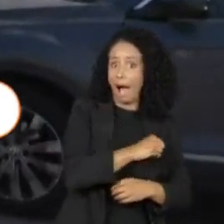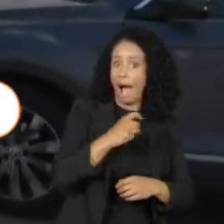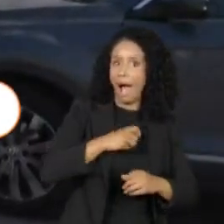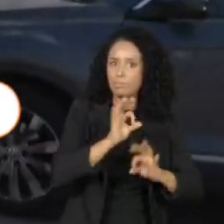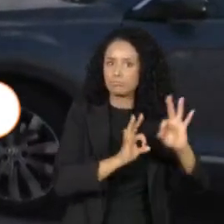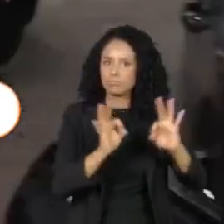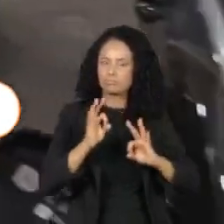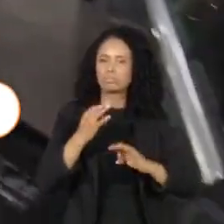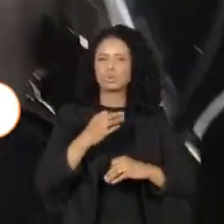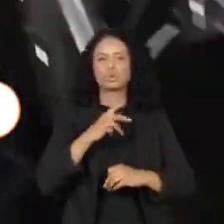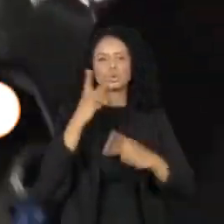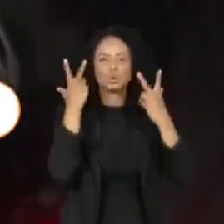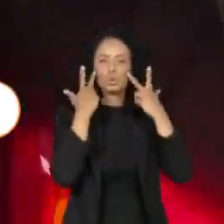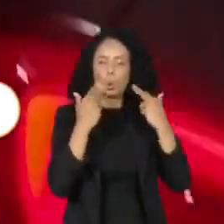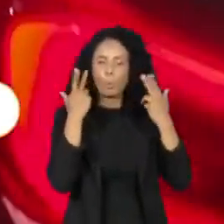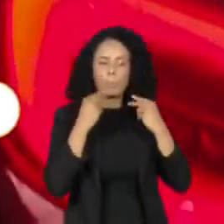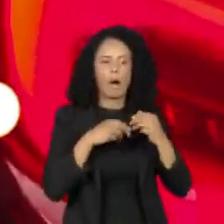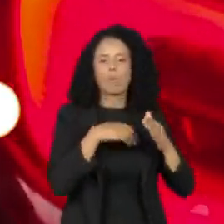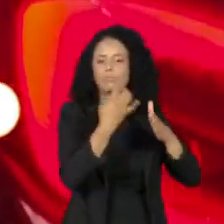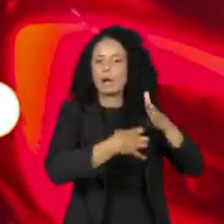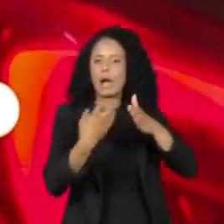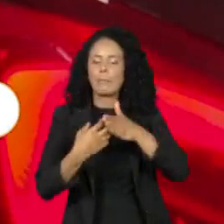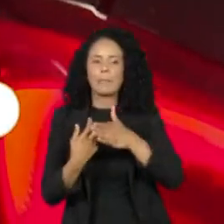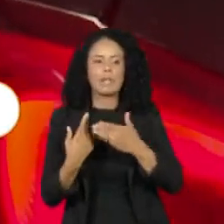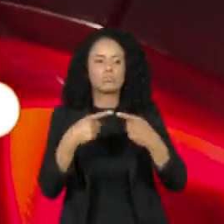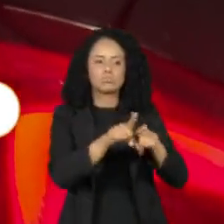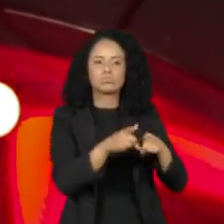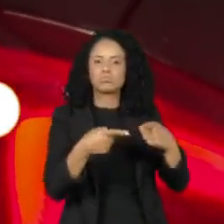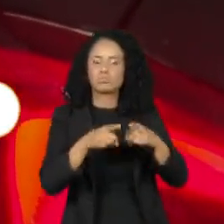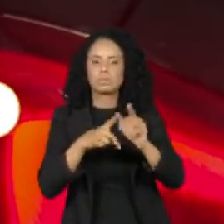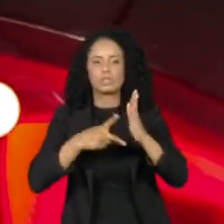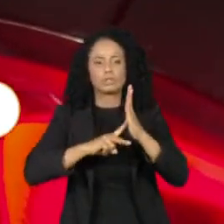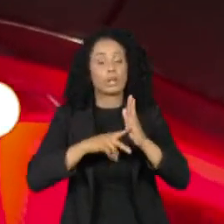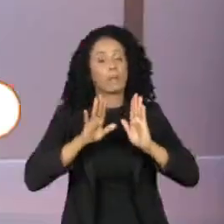estão negociando com sindicatos, mas a volta ao trabalho ainda deve demorar.